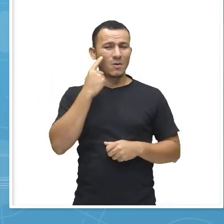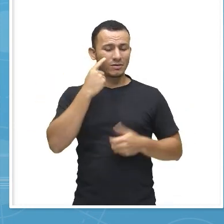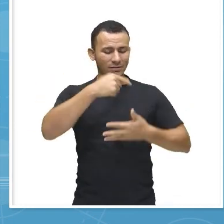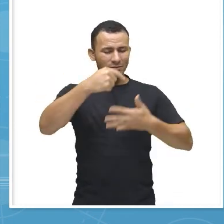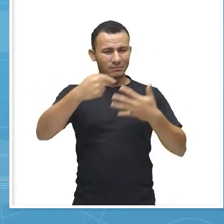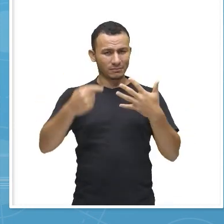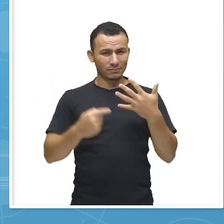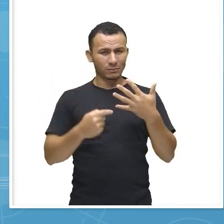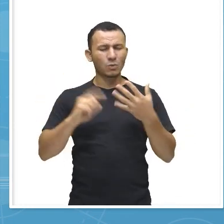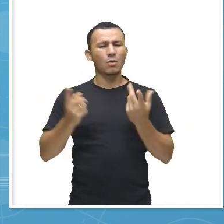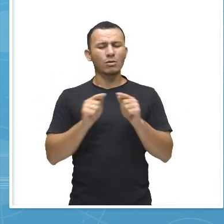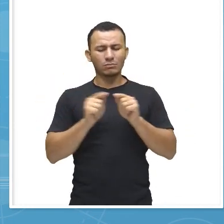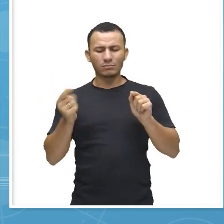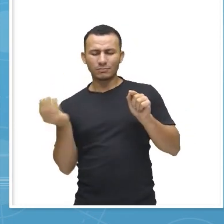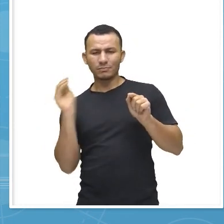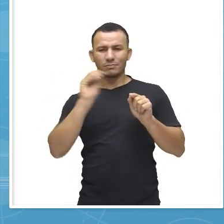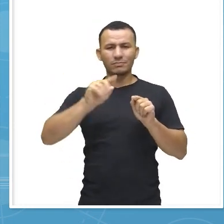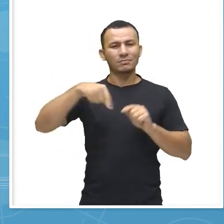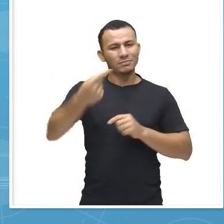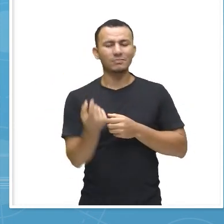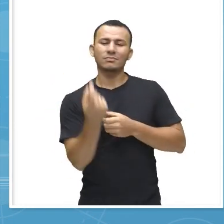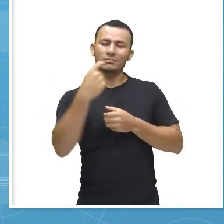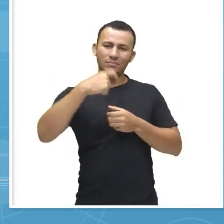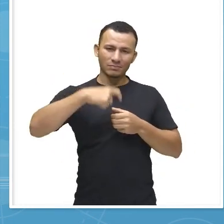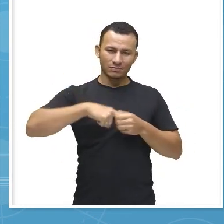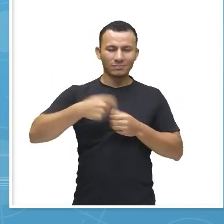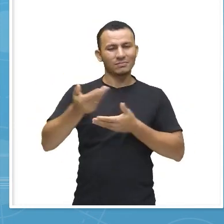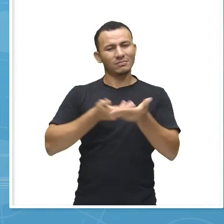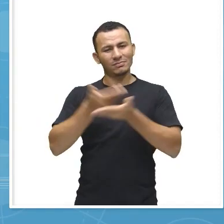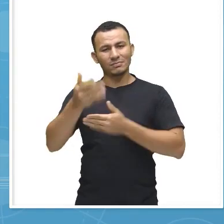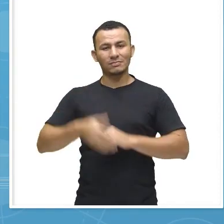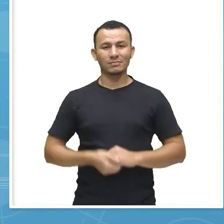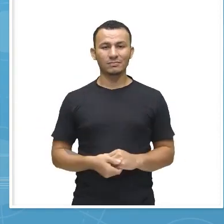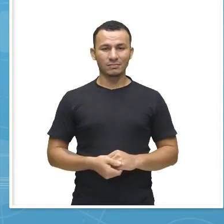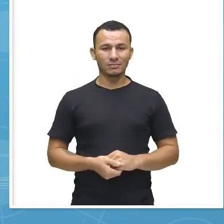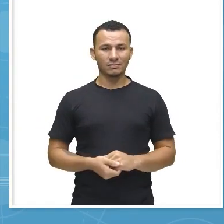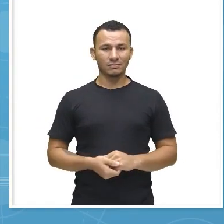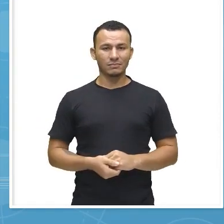nossas opções. Então daqui a pouco nós retornamos para nós trocarmos essa ideia.